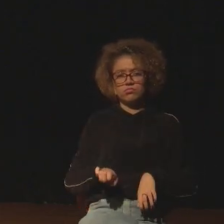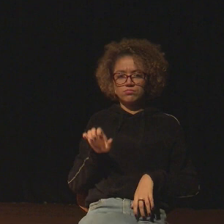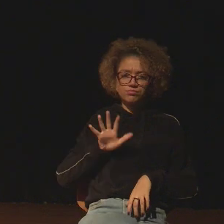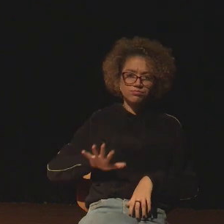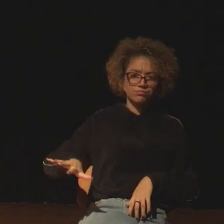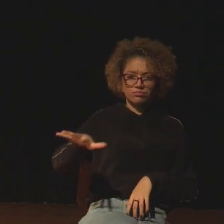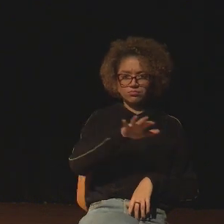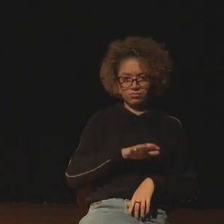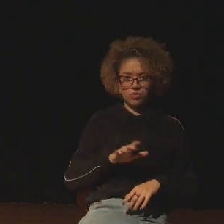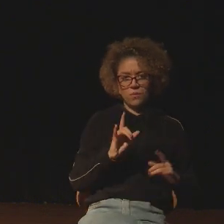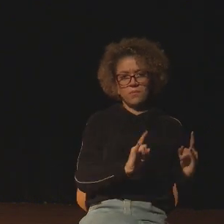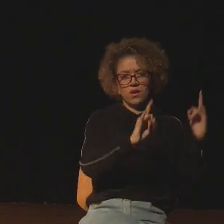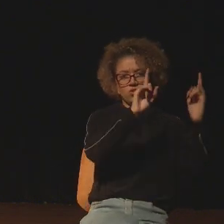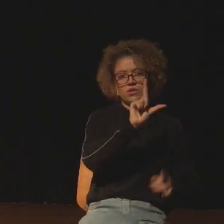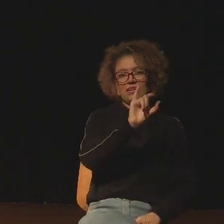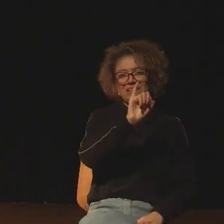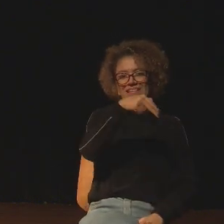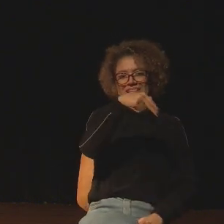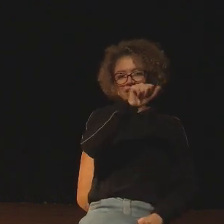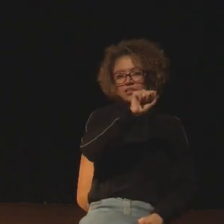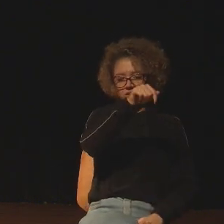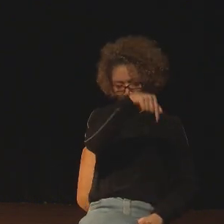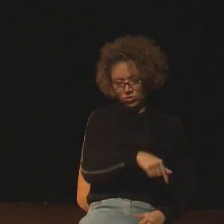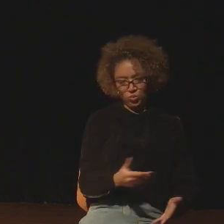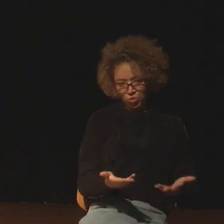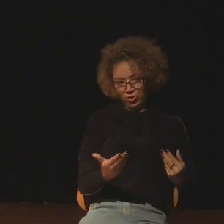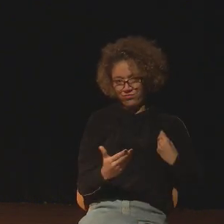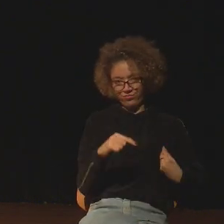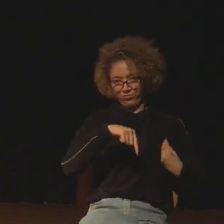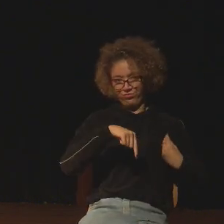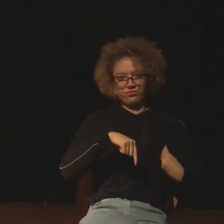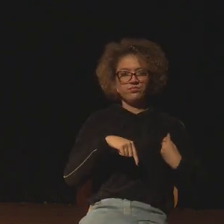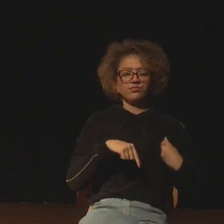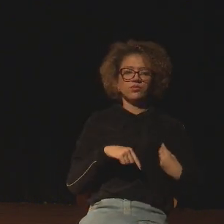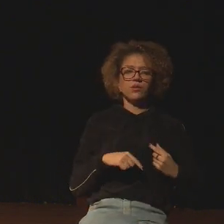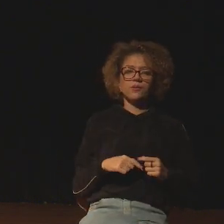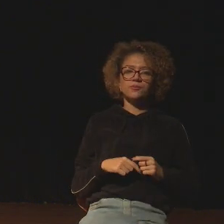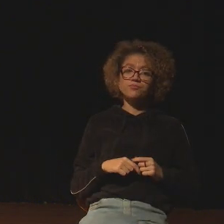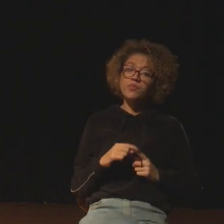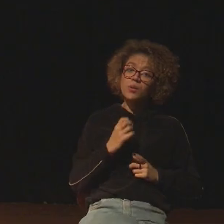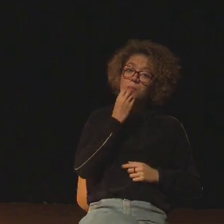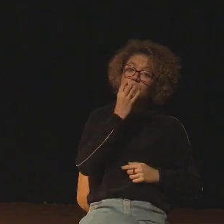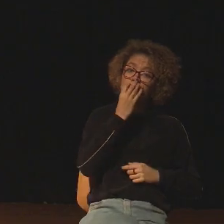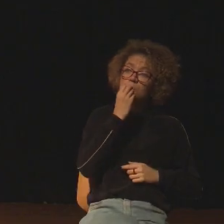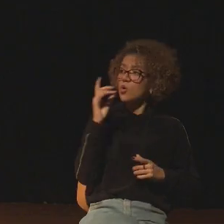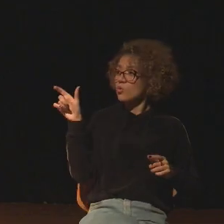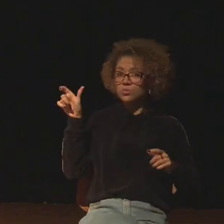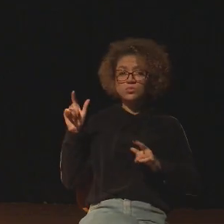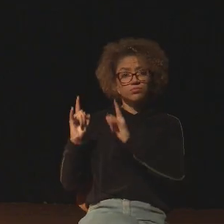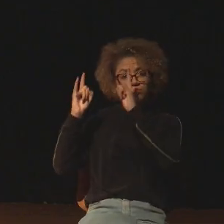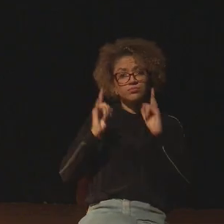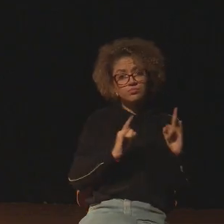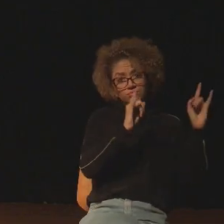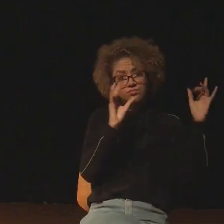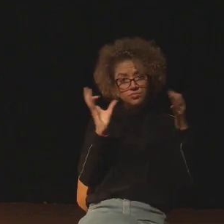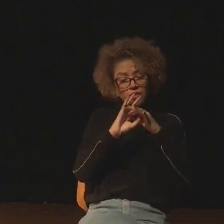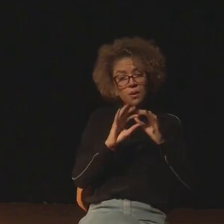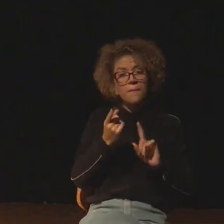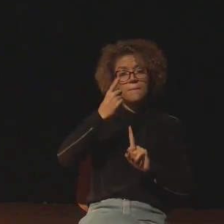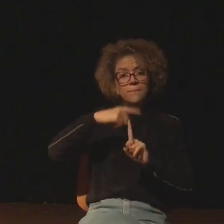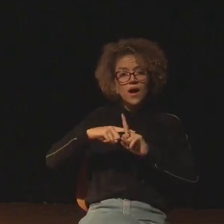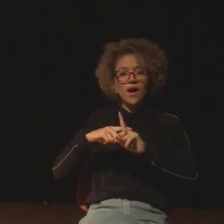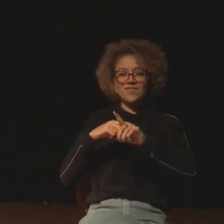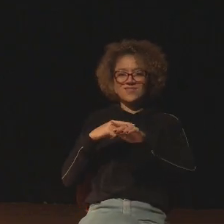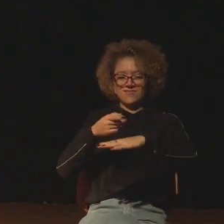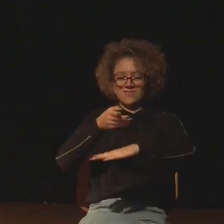prédio da Lina, onde a gente está hoje. E essa conexão também, não só entre os dois edifícios, mas entre a Paulista e a